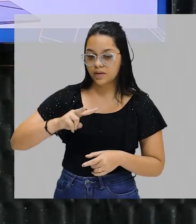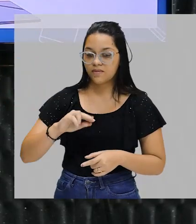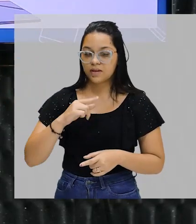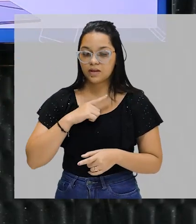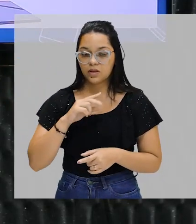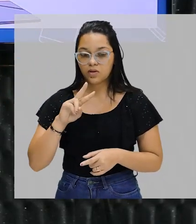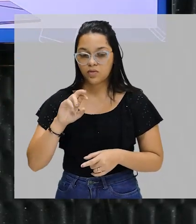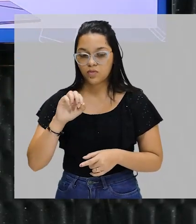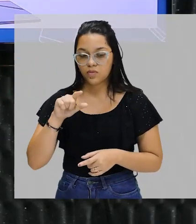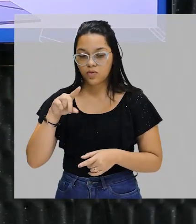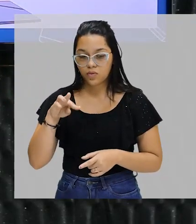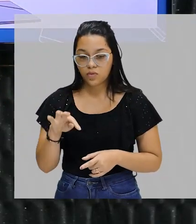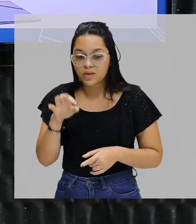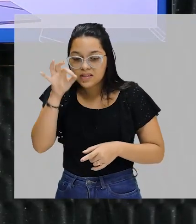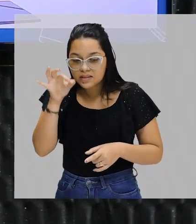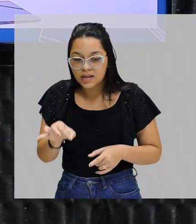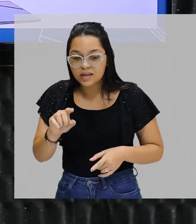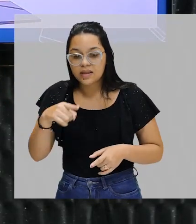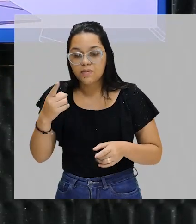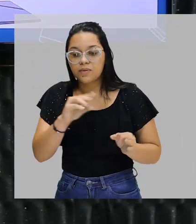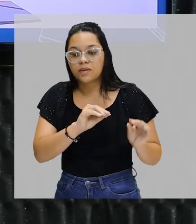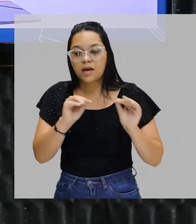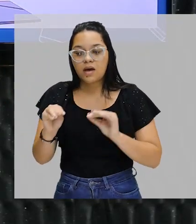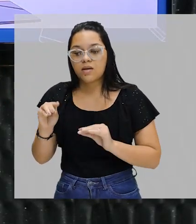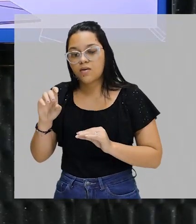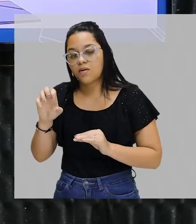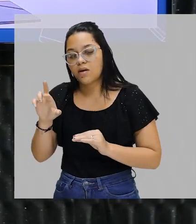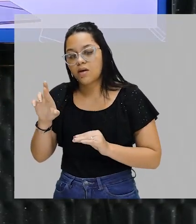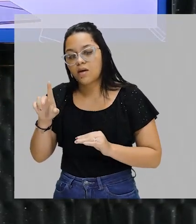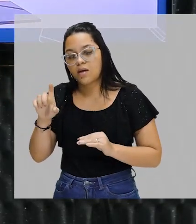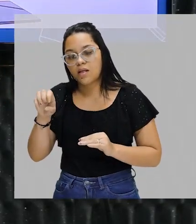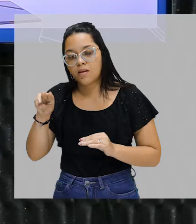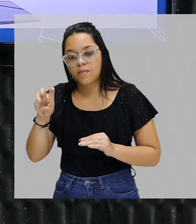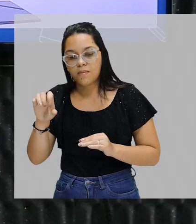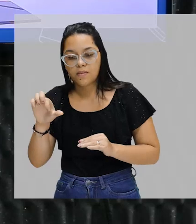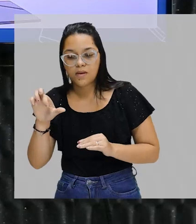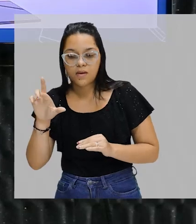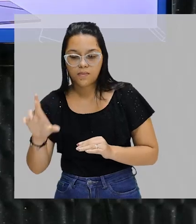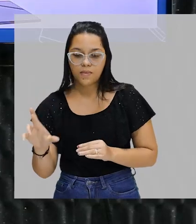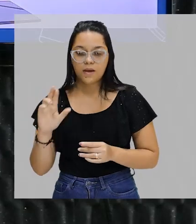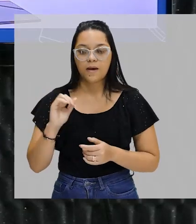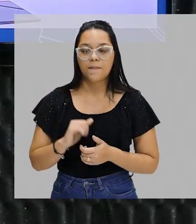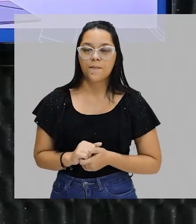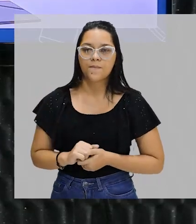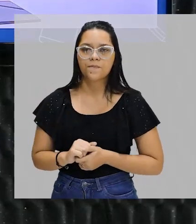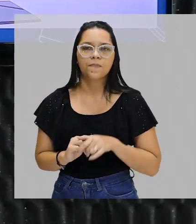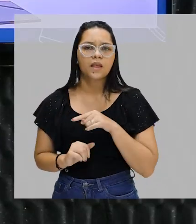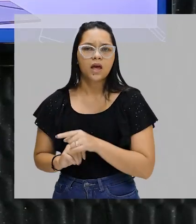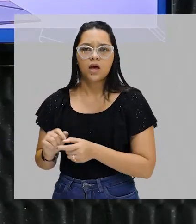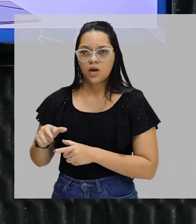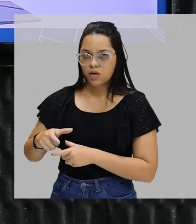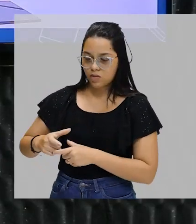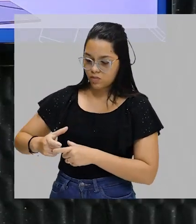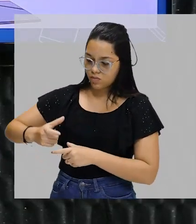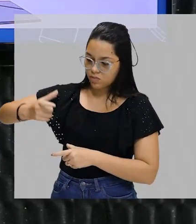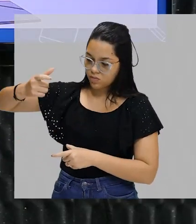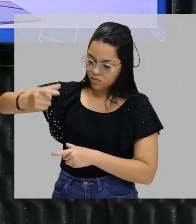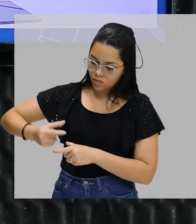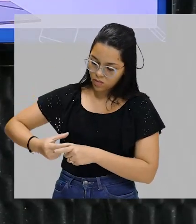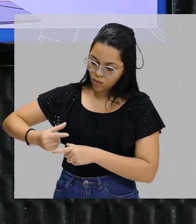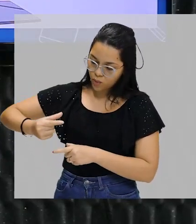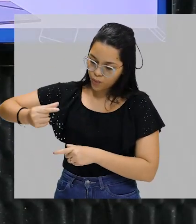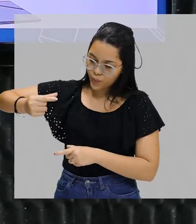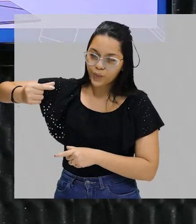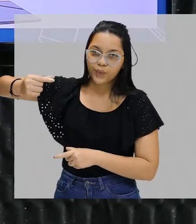seu volume preciso e depois é transferida para um Erlenmeyer. O Erlenmeyer, turminha, é essa vidraria